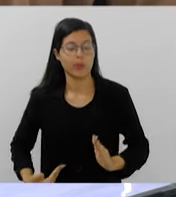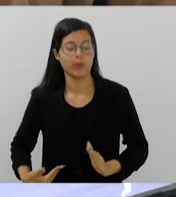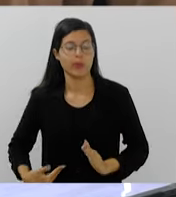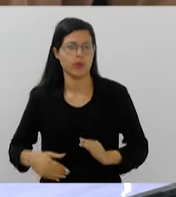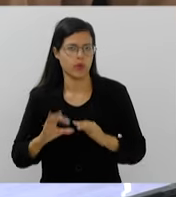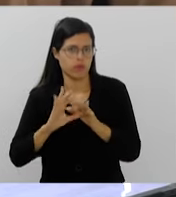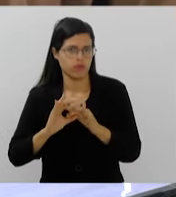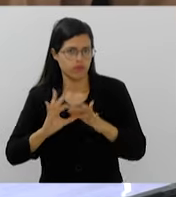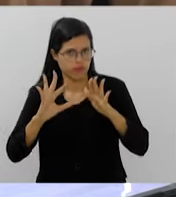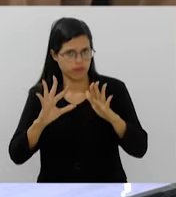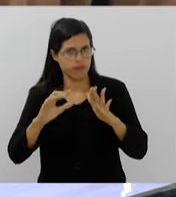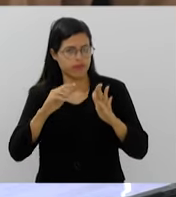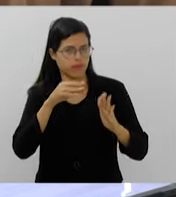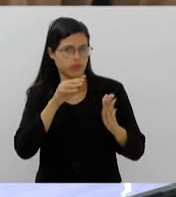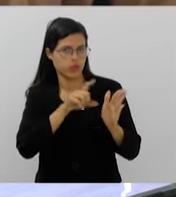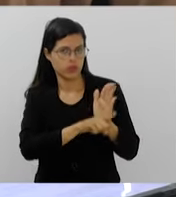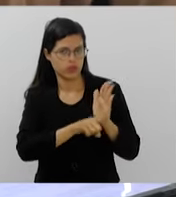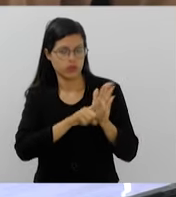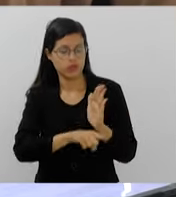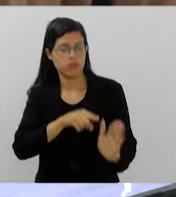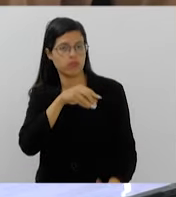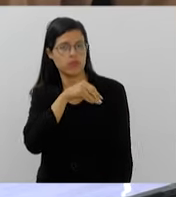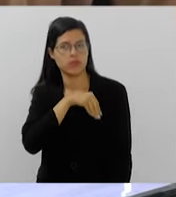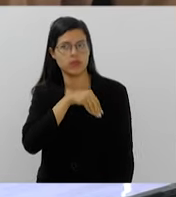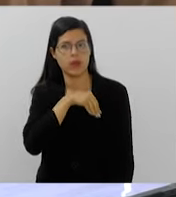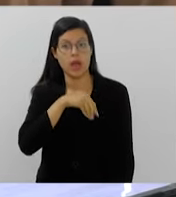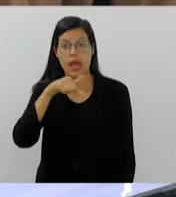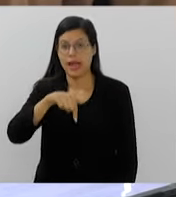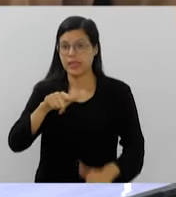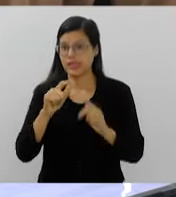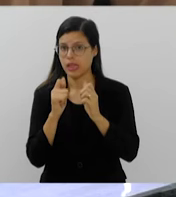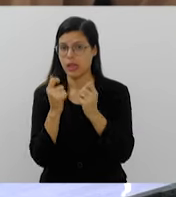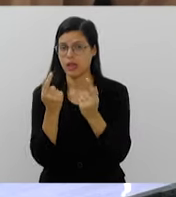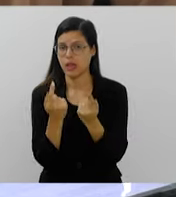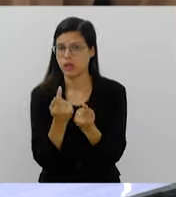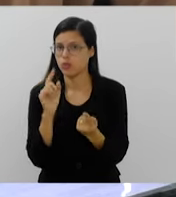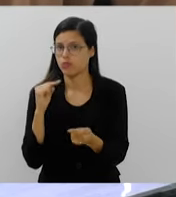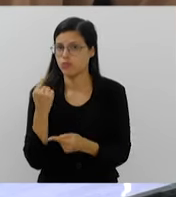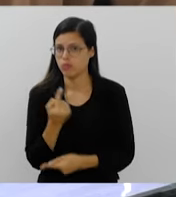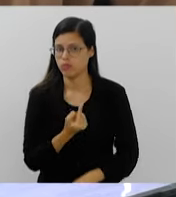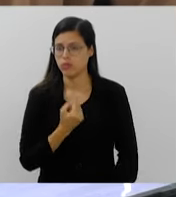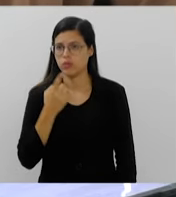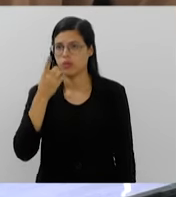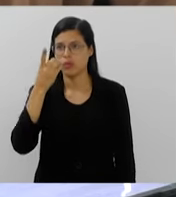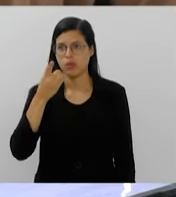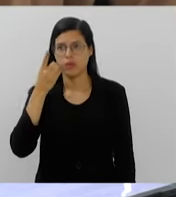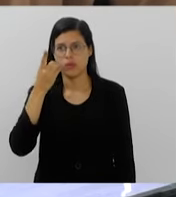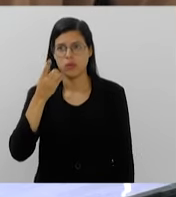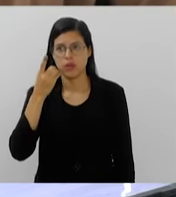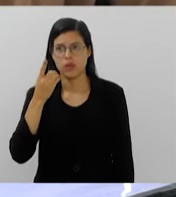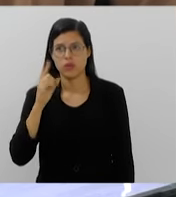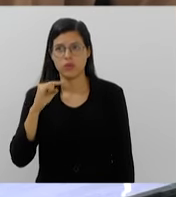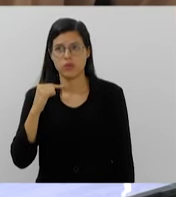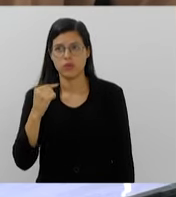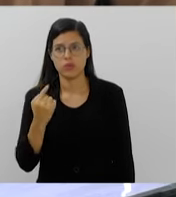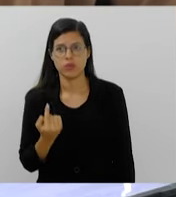folha. Vamos aqui para a Alerj. Nós, deputados, nós somos